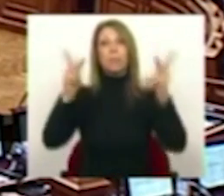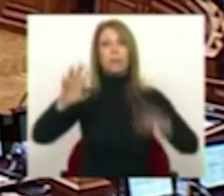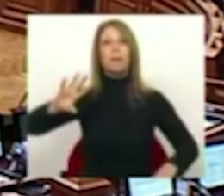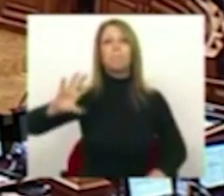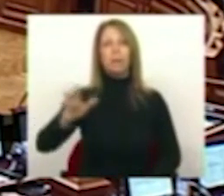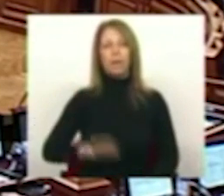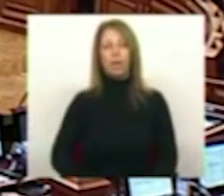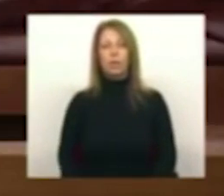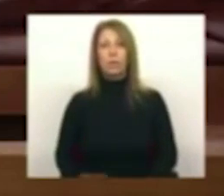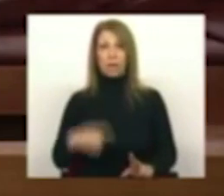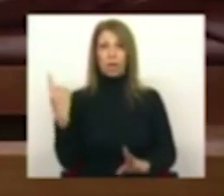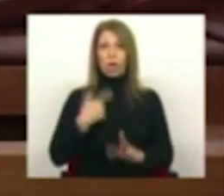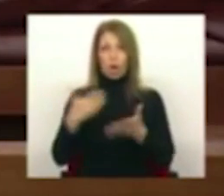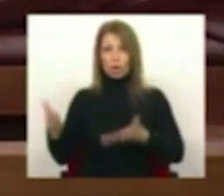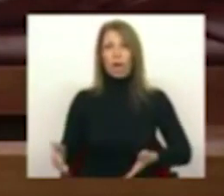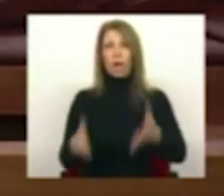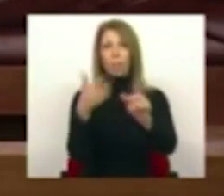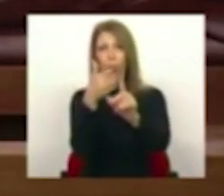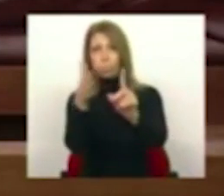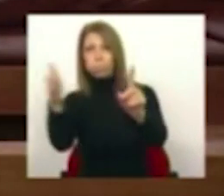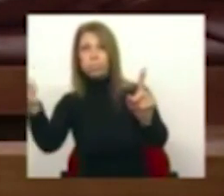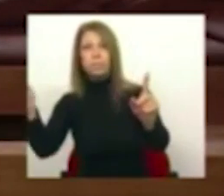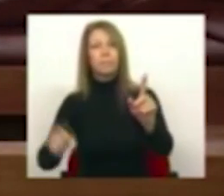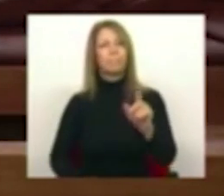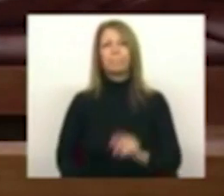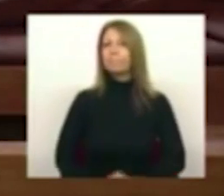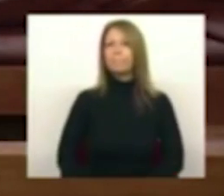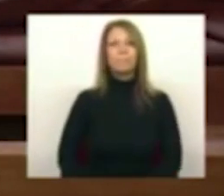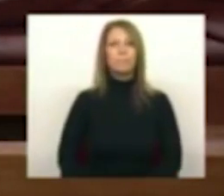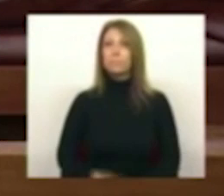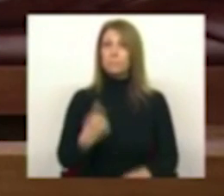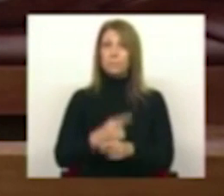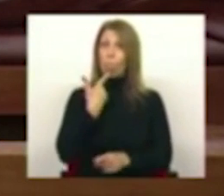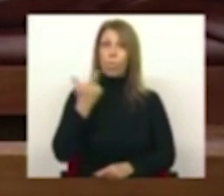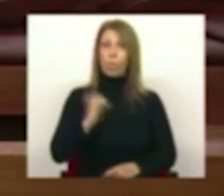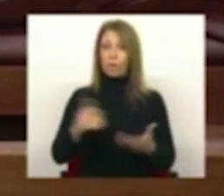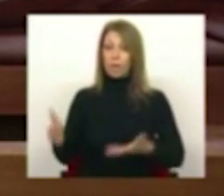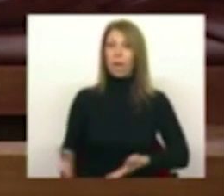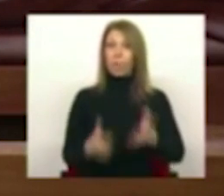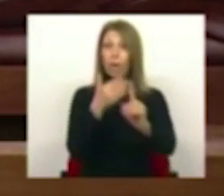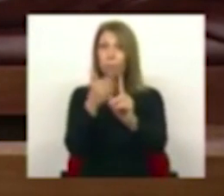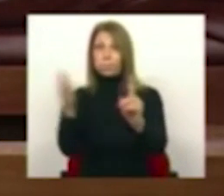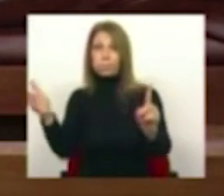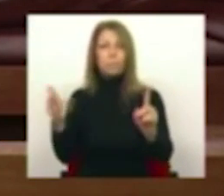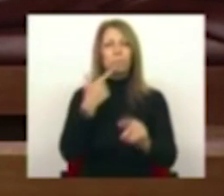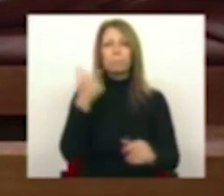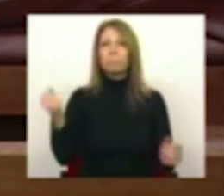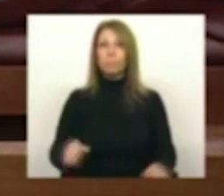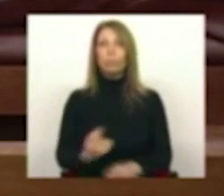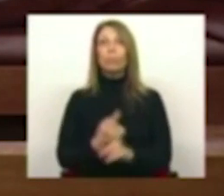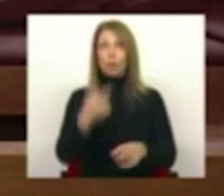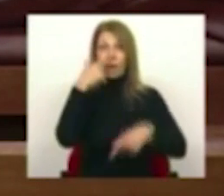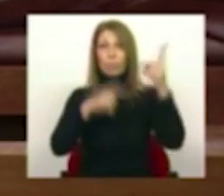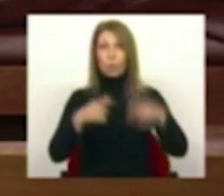Não nos desviaremos deste caminho. Não nos podemos mesmo desviar deste caminho. Os portugueses não nos